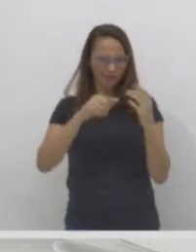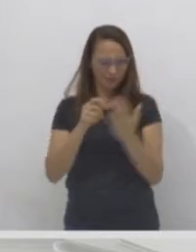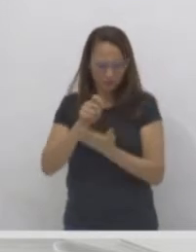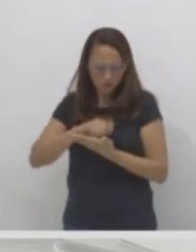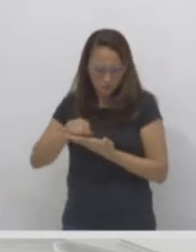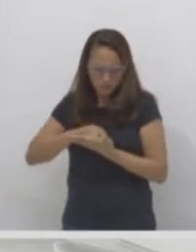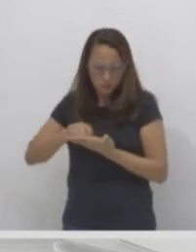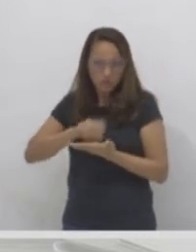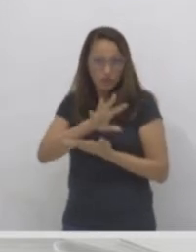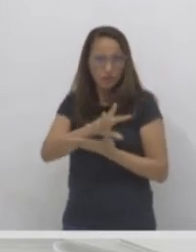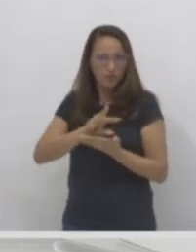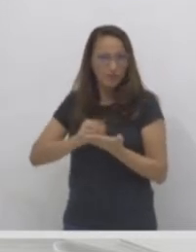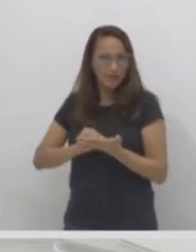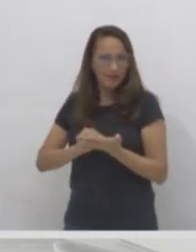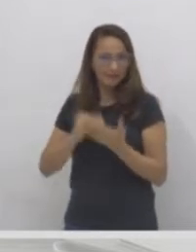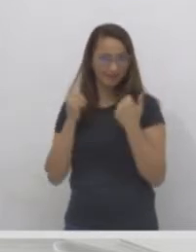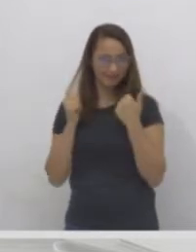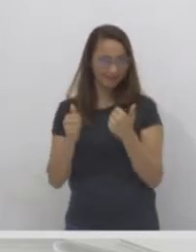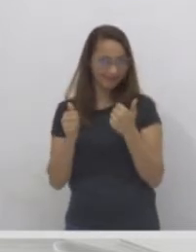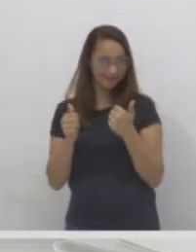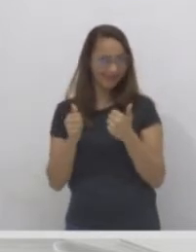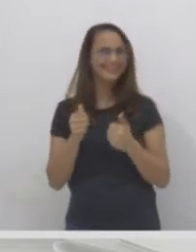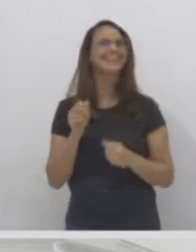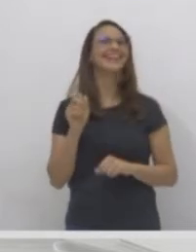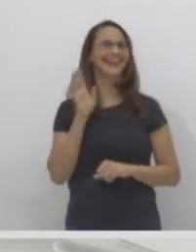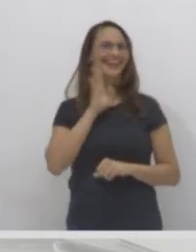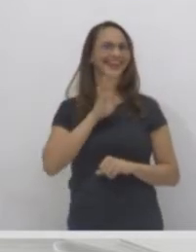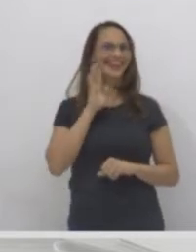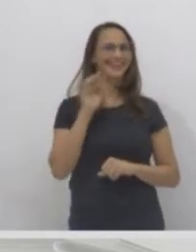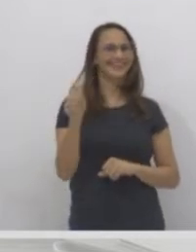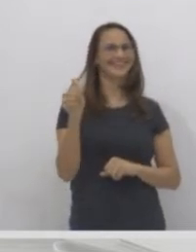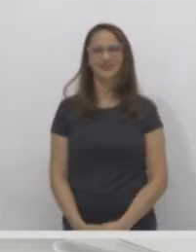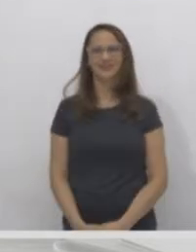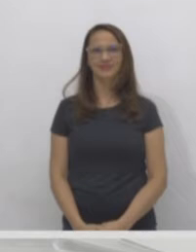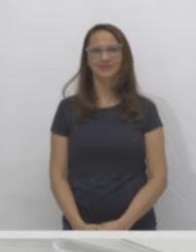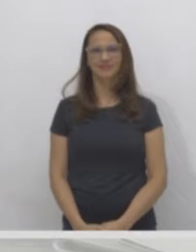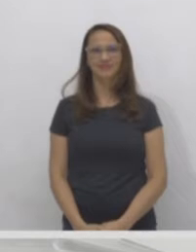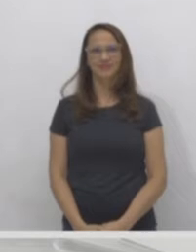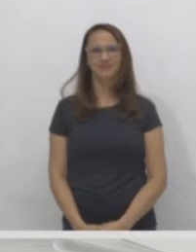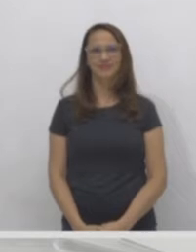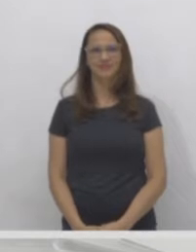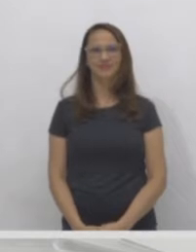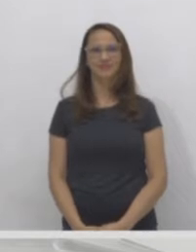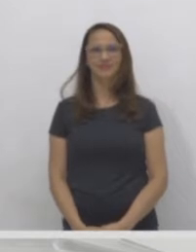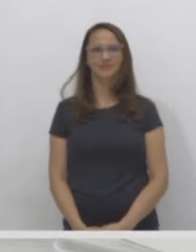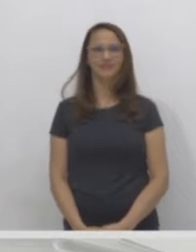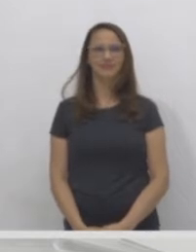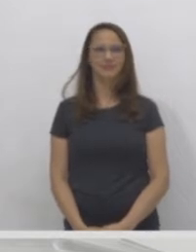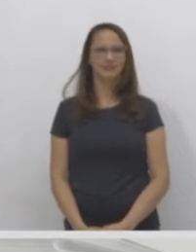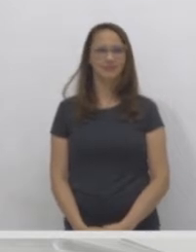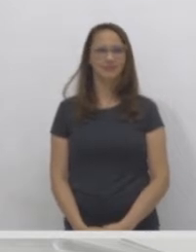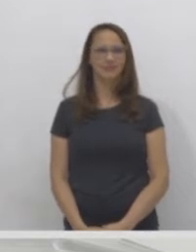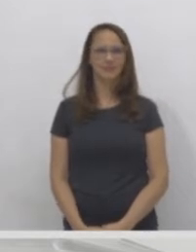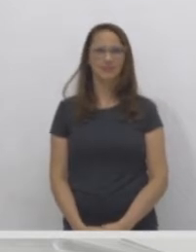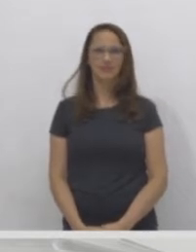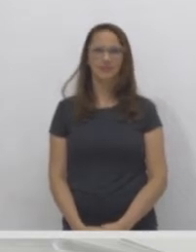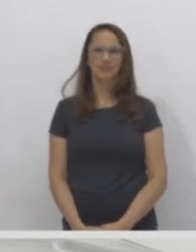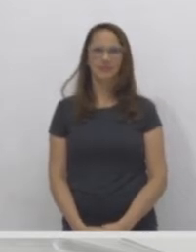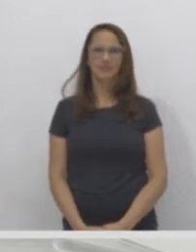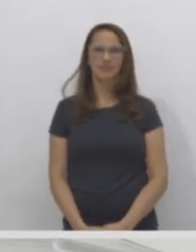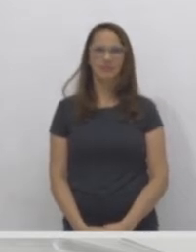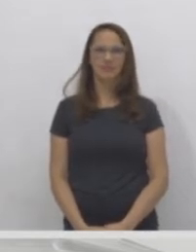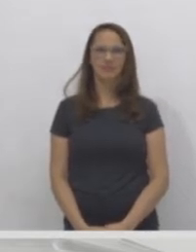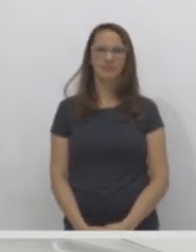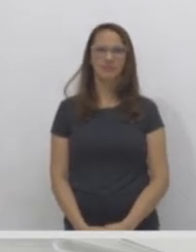Ok, muito bem, você está ligado. Vamos continuar. Vamos agora esboçar uma